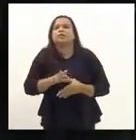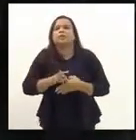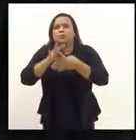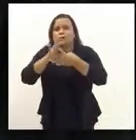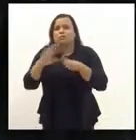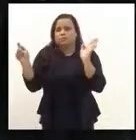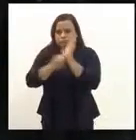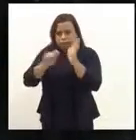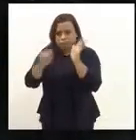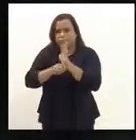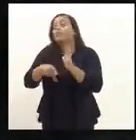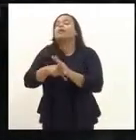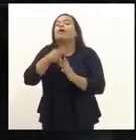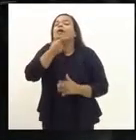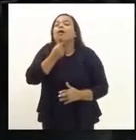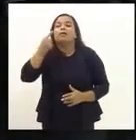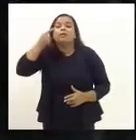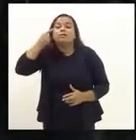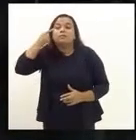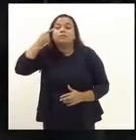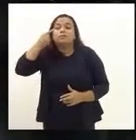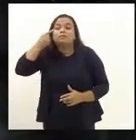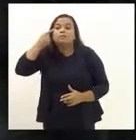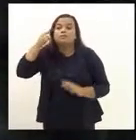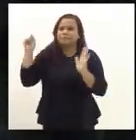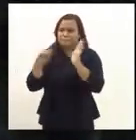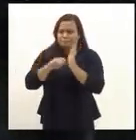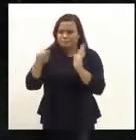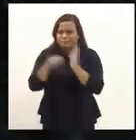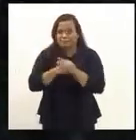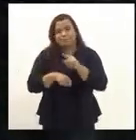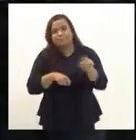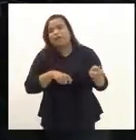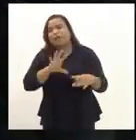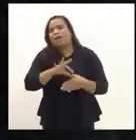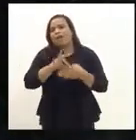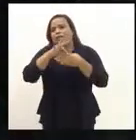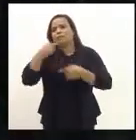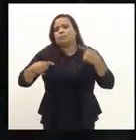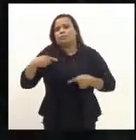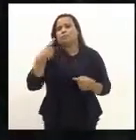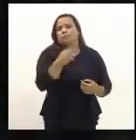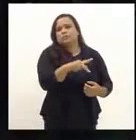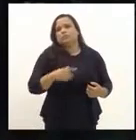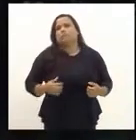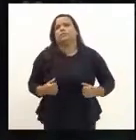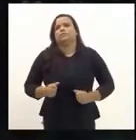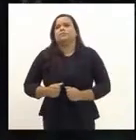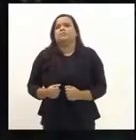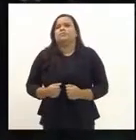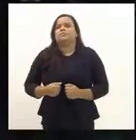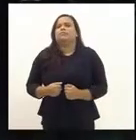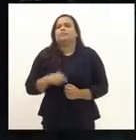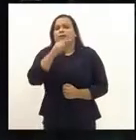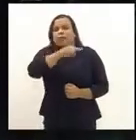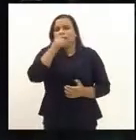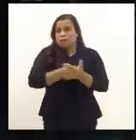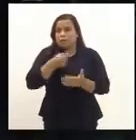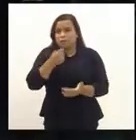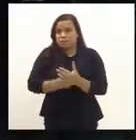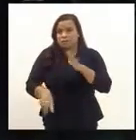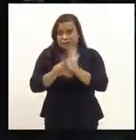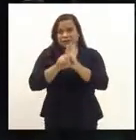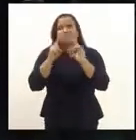do Marcelo freixo maconheiro do Marcelo que é o líder político dela que de a Organização das drogas então